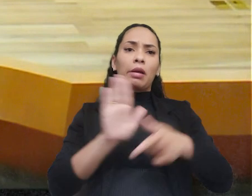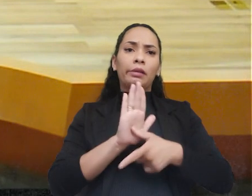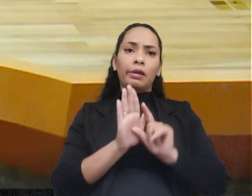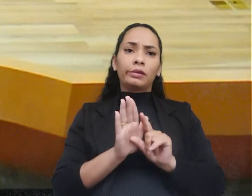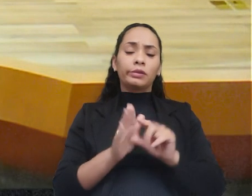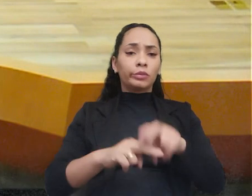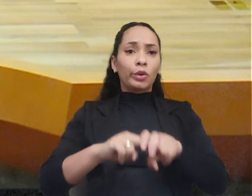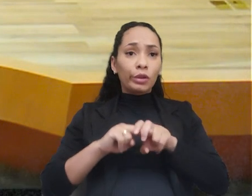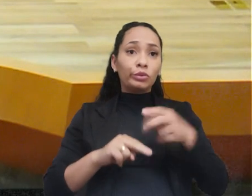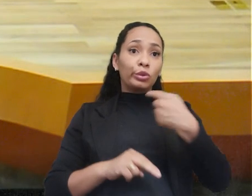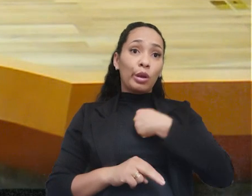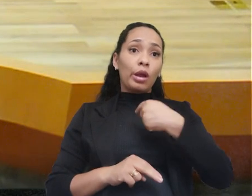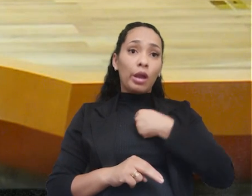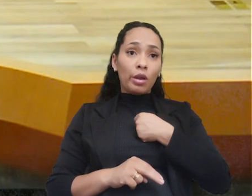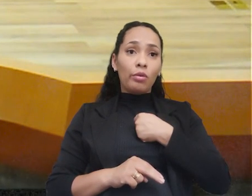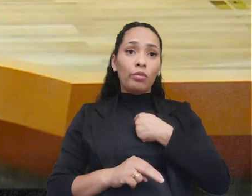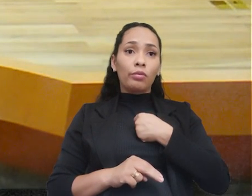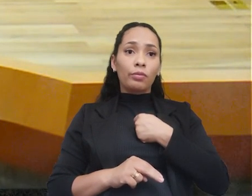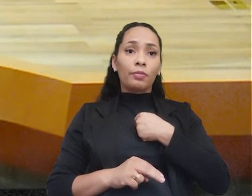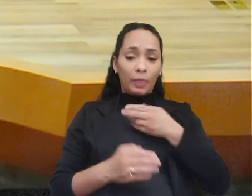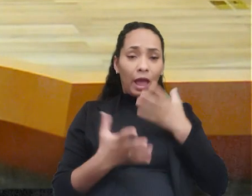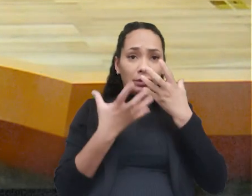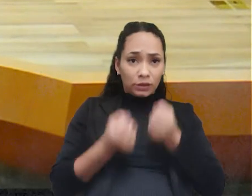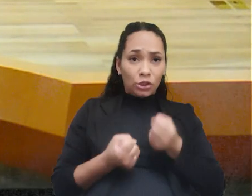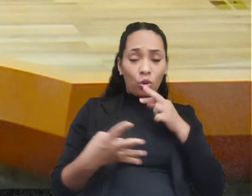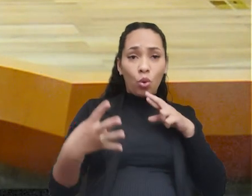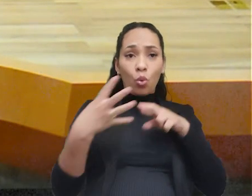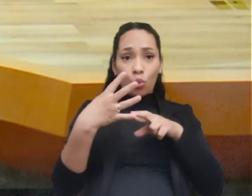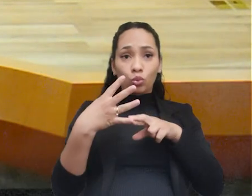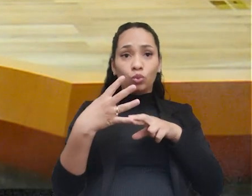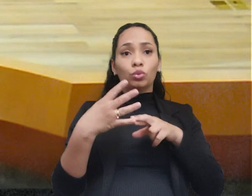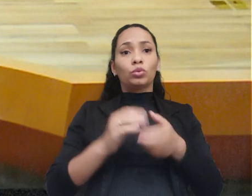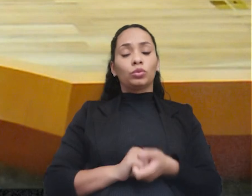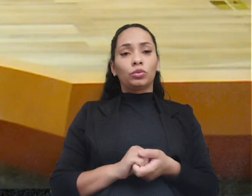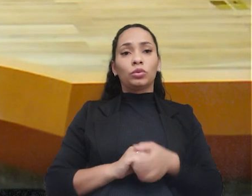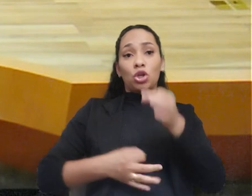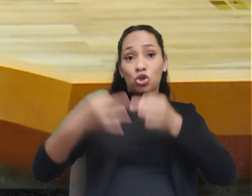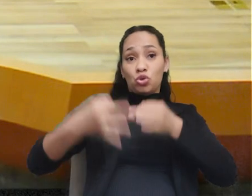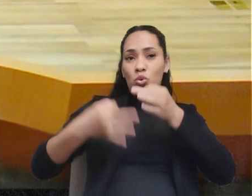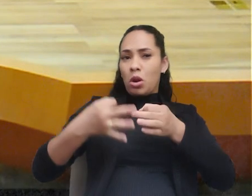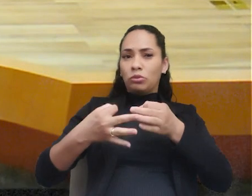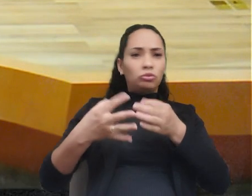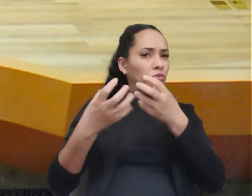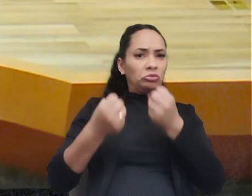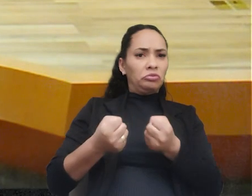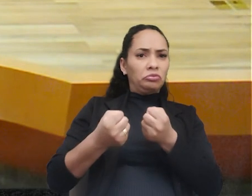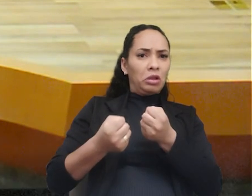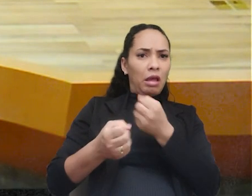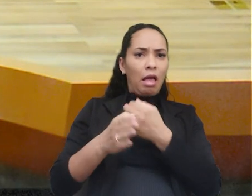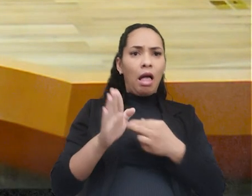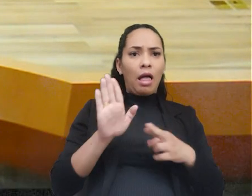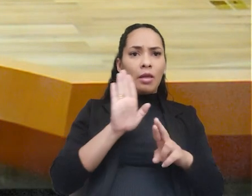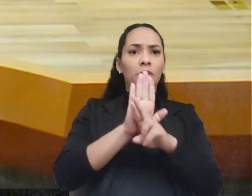razão pela qual eu estou dando provimento ao recurso e julgando improcedente a